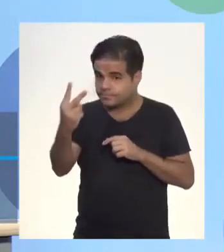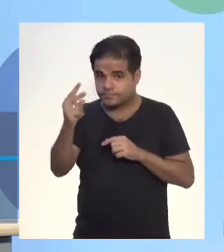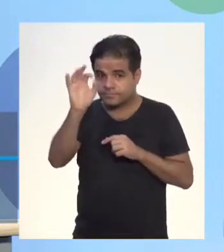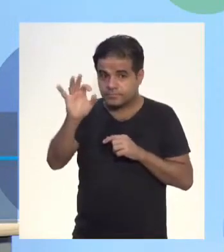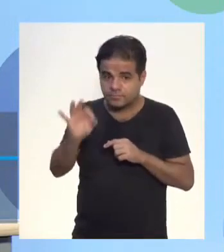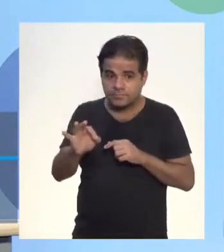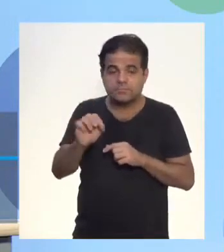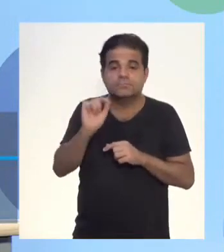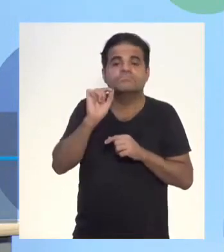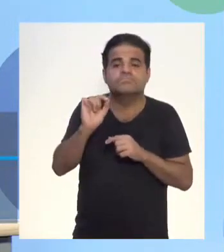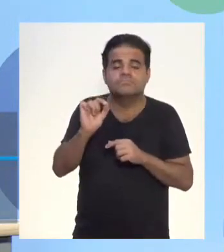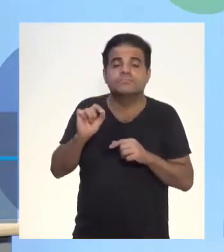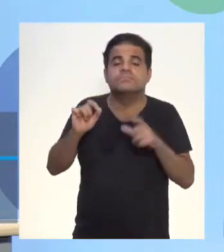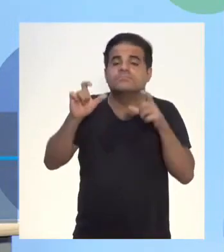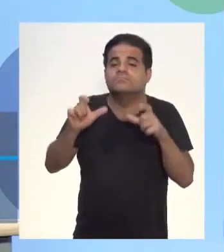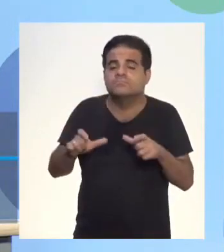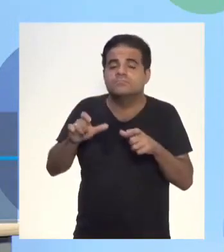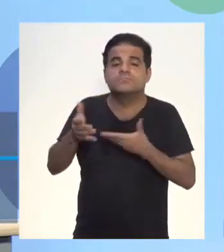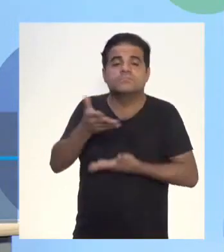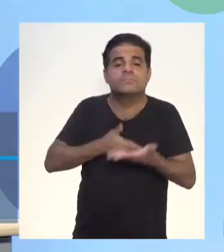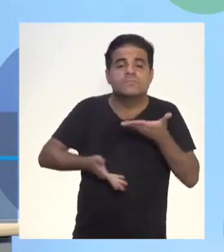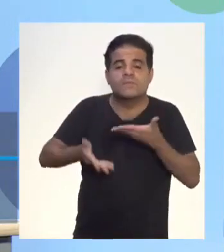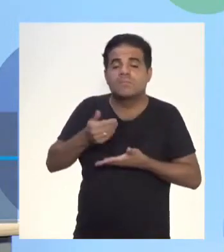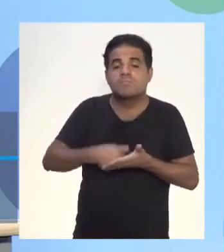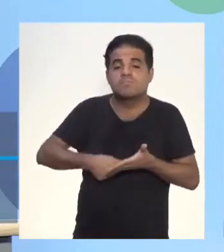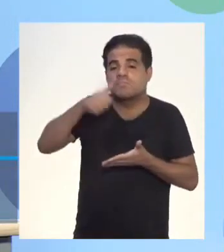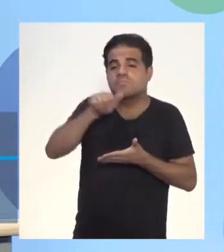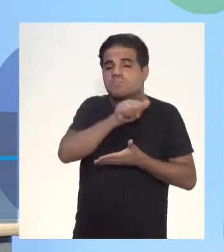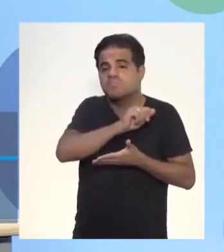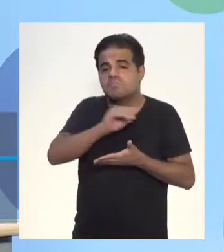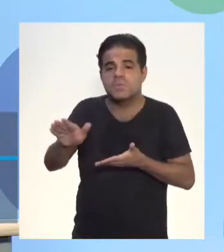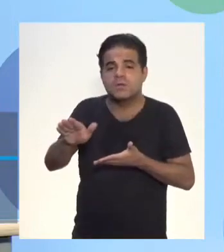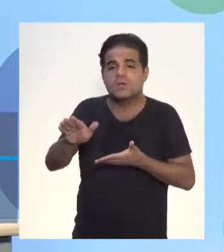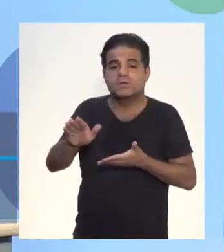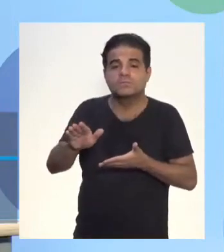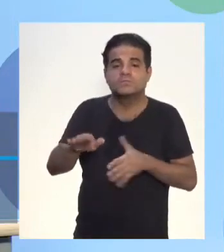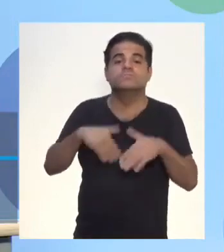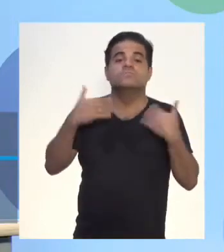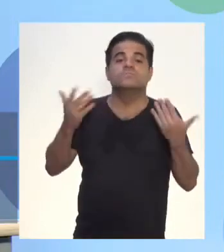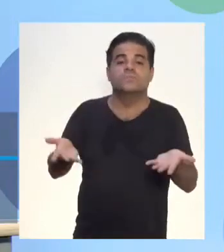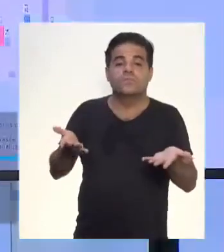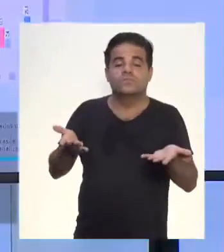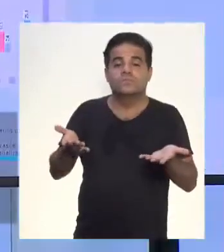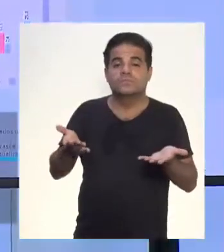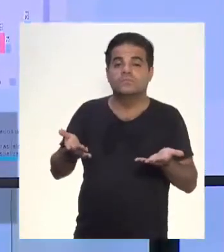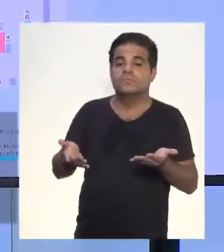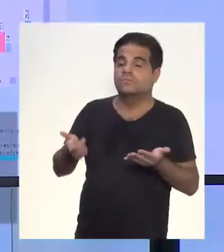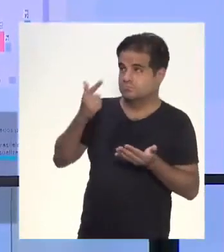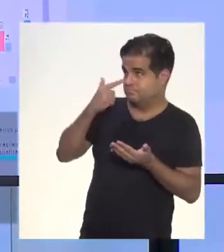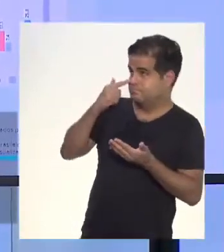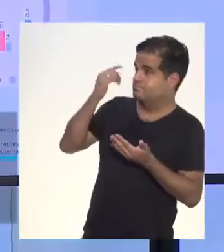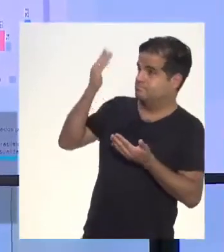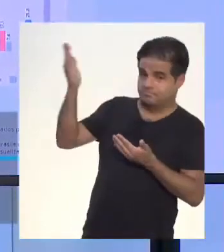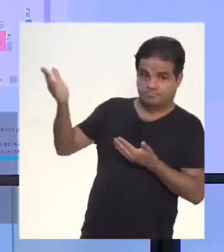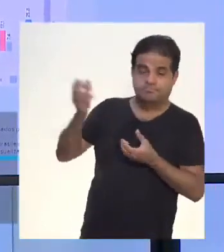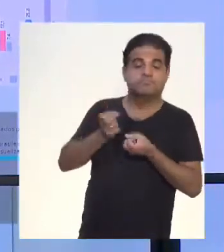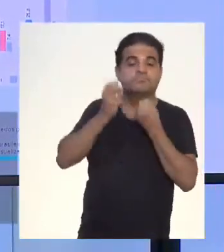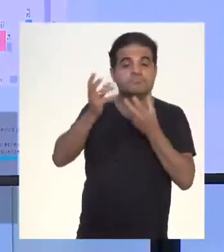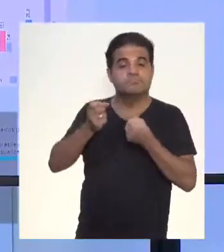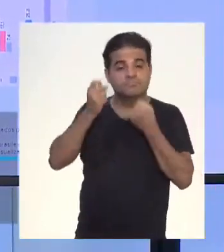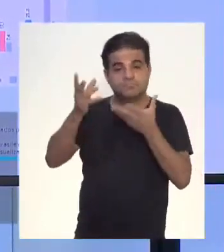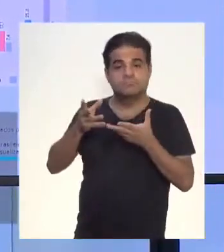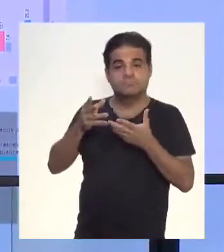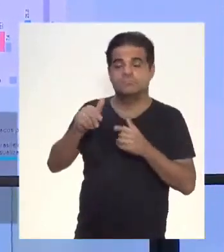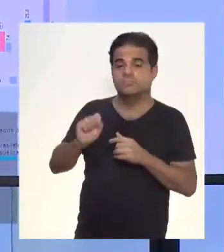13,2%. Qual é a região que está em relação de vantagem em relação à outra? Em relação aos dados mesmo,